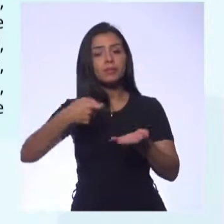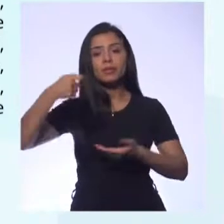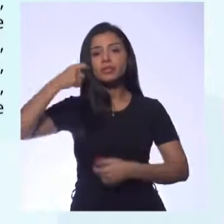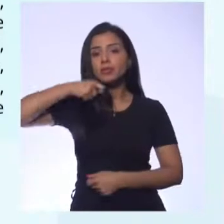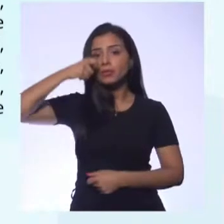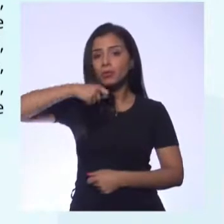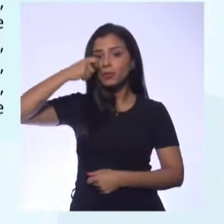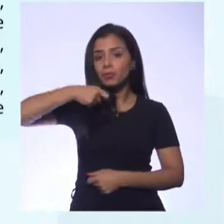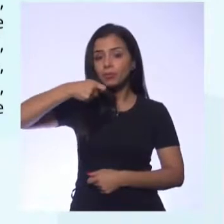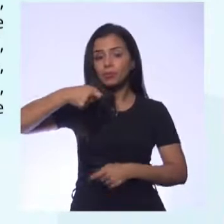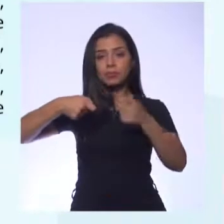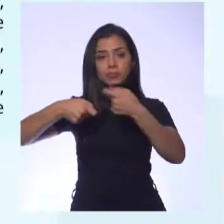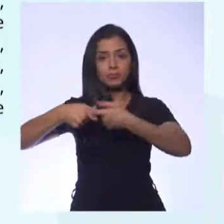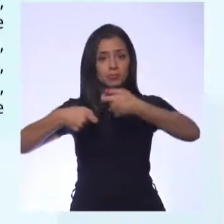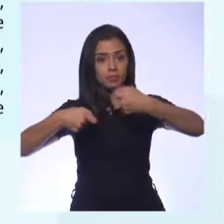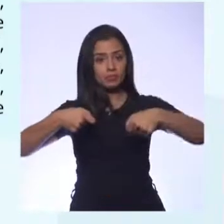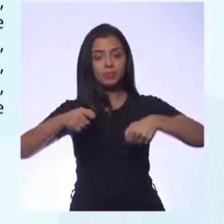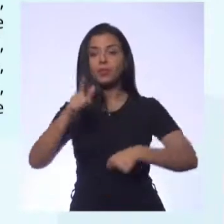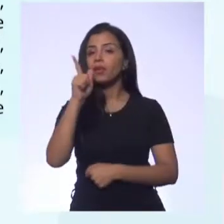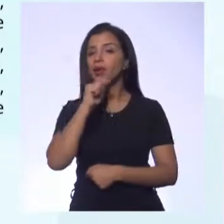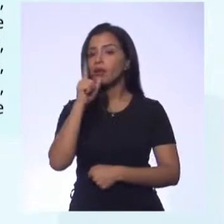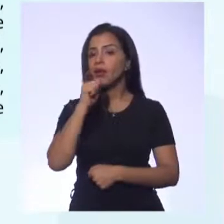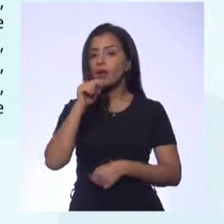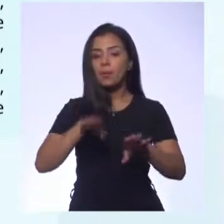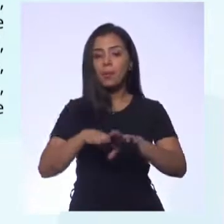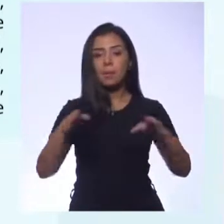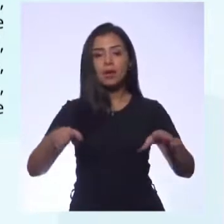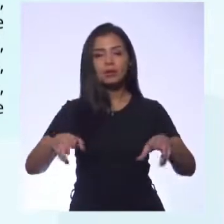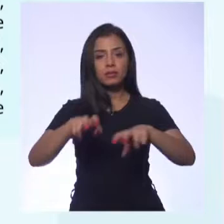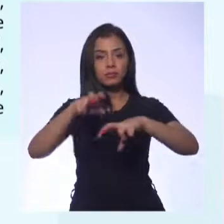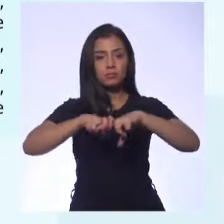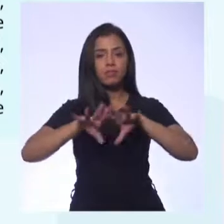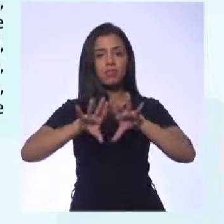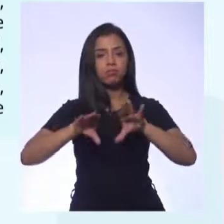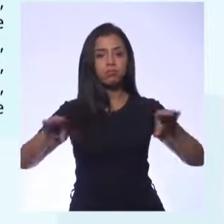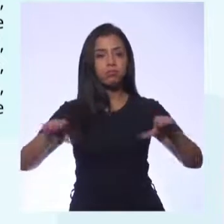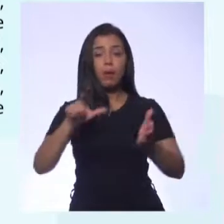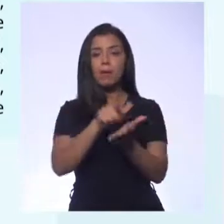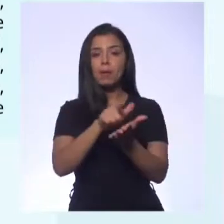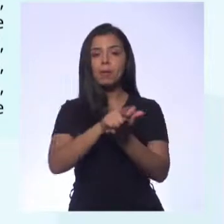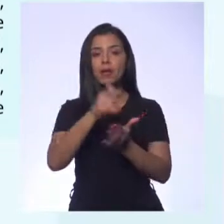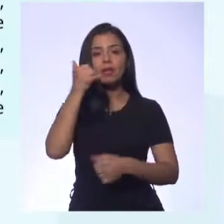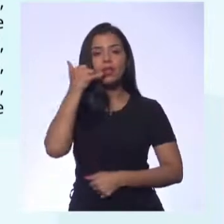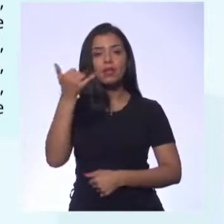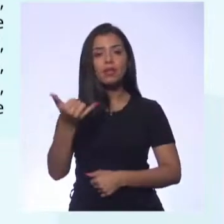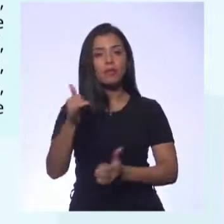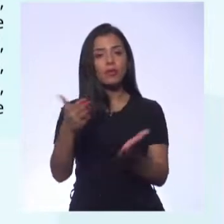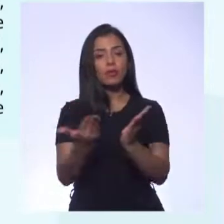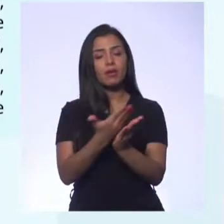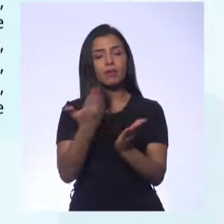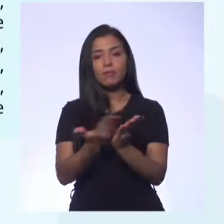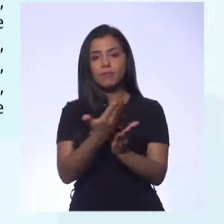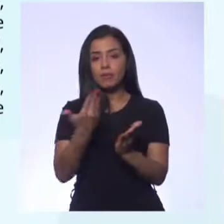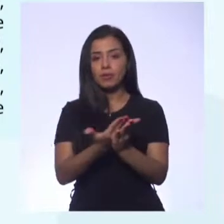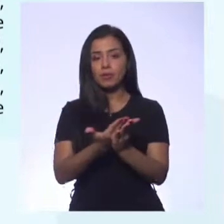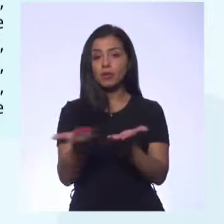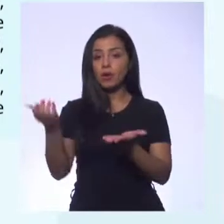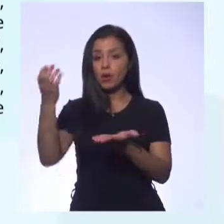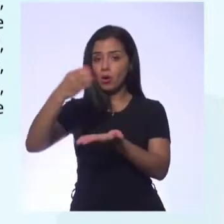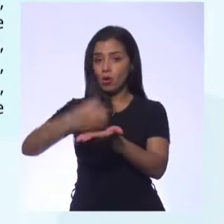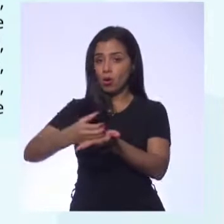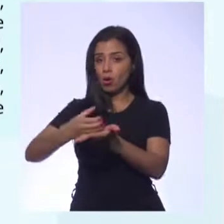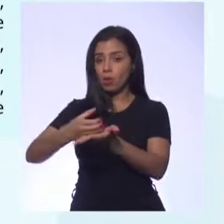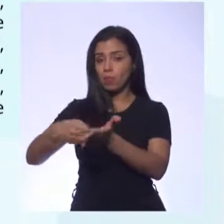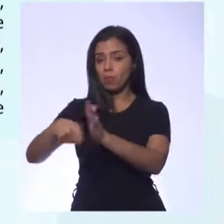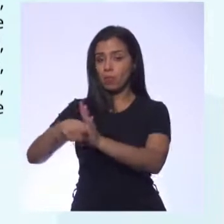de dentes, pasta, água, mesa e poltrona, papéis, telefone, revista, copo de